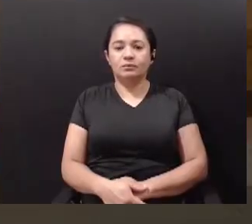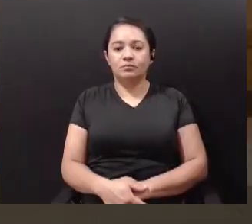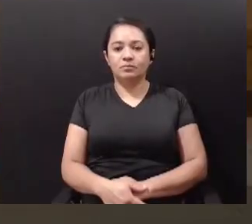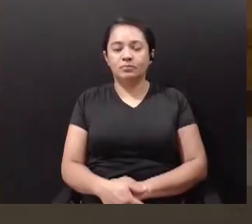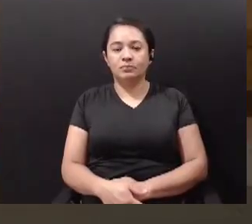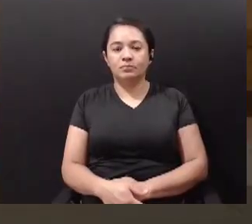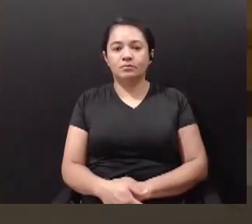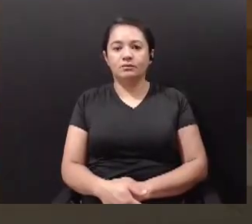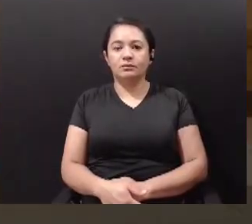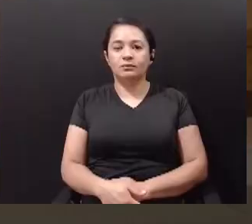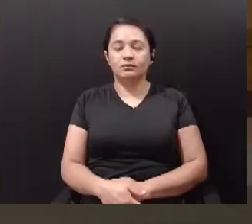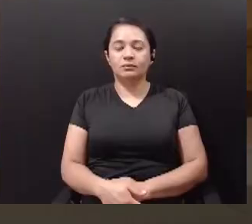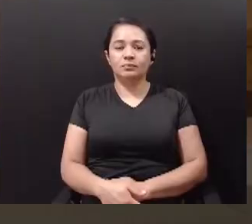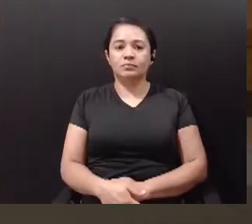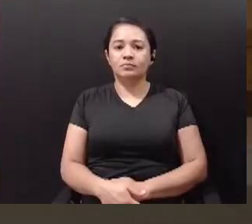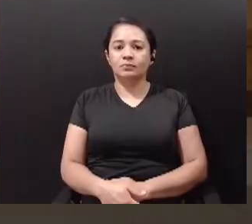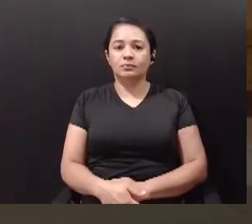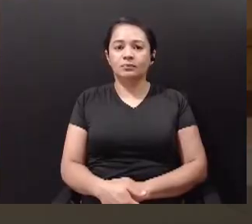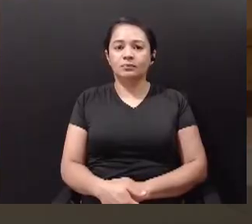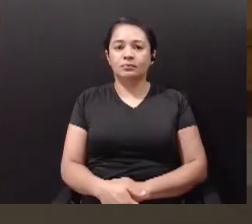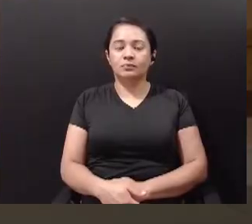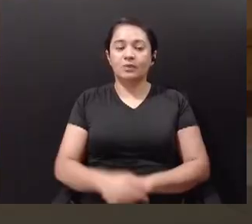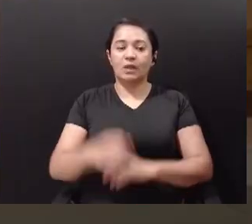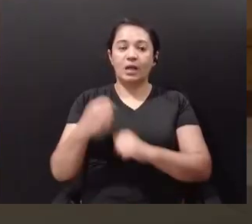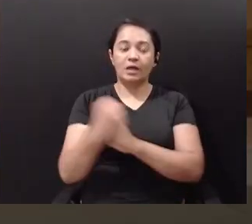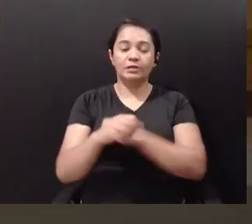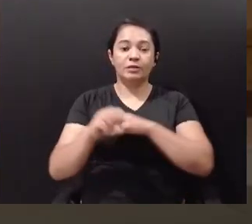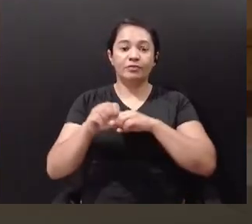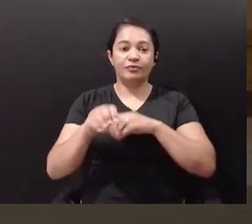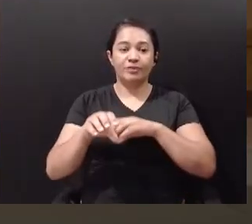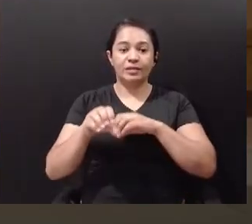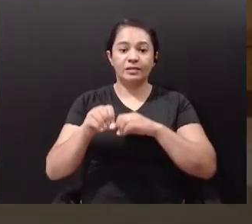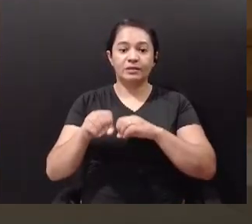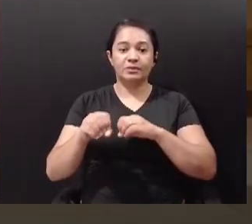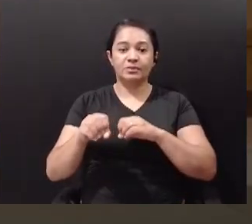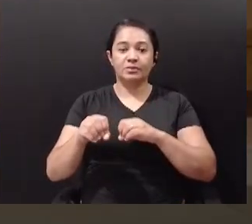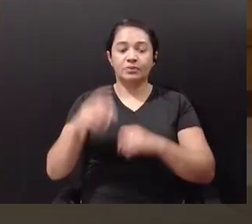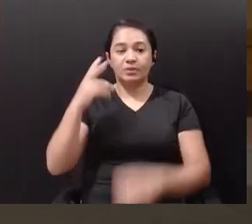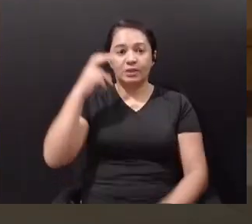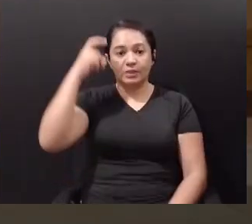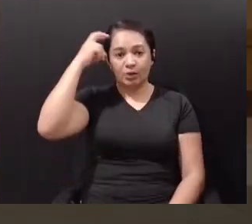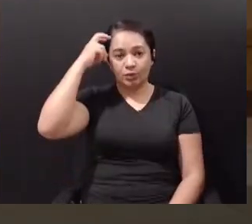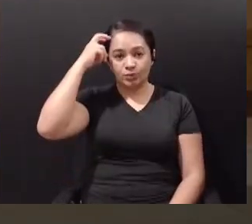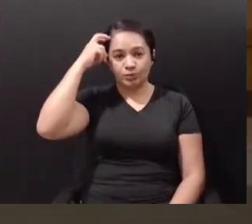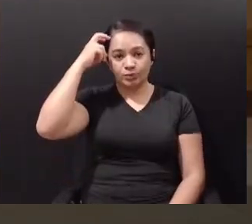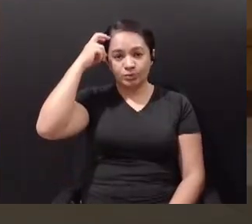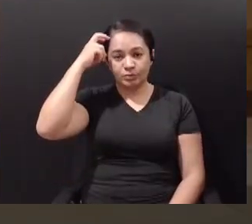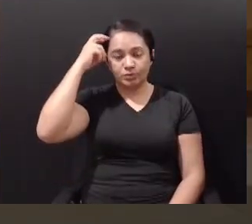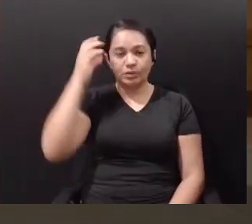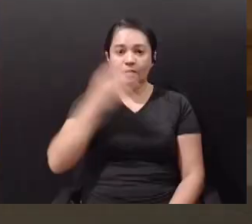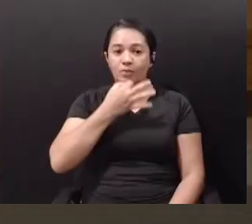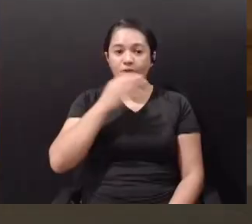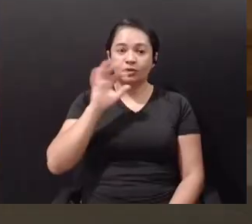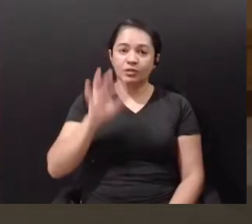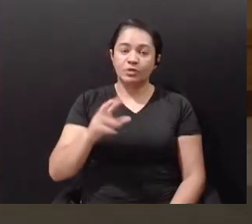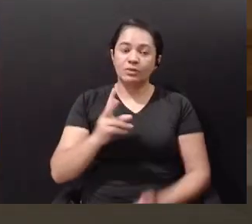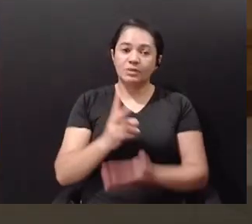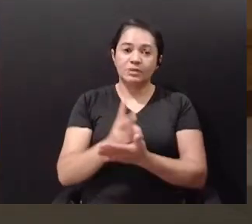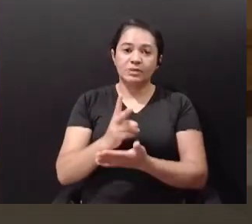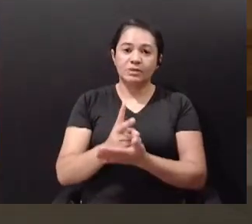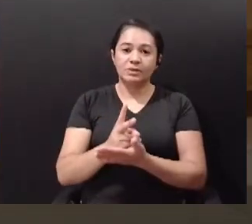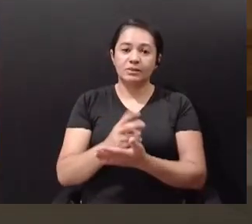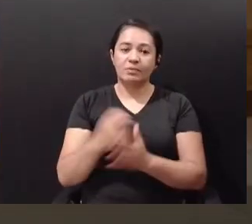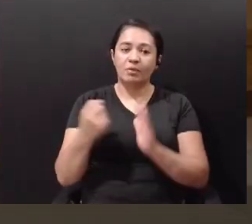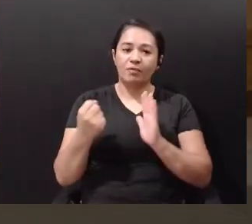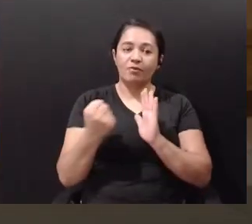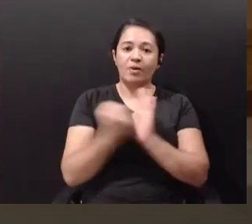Essa defesa da educação e da defesa da cultura, né? Eu acho que isso sempre foi uma marca aqui da cidade,